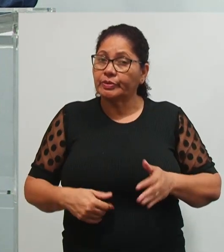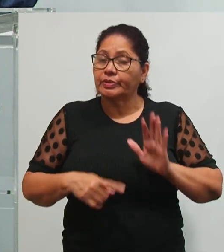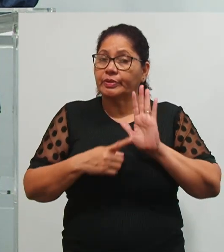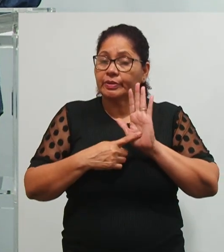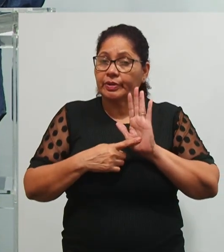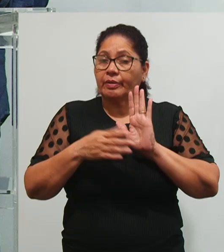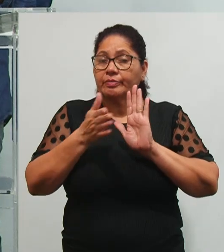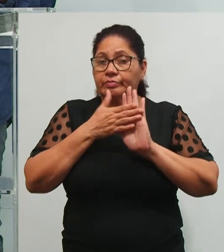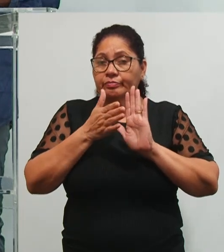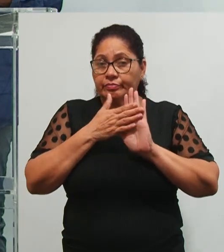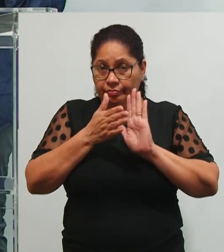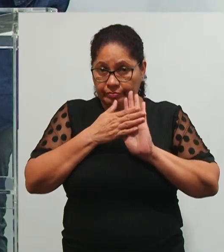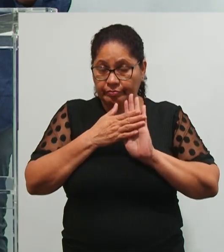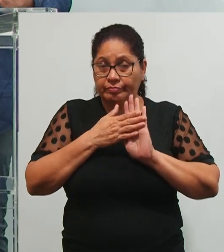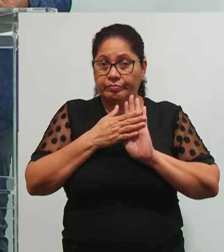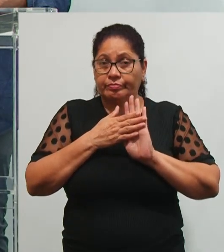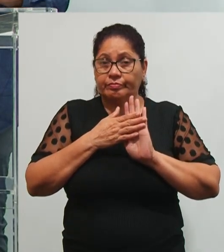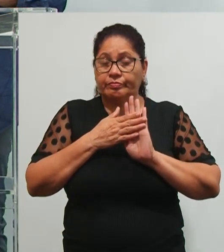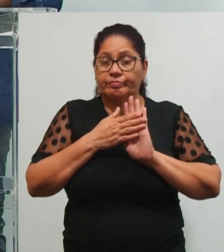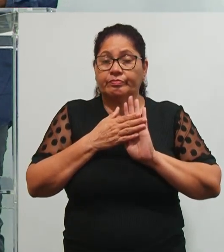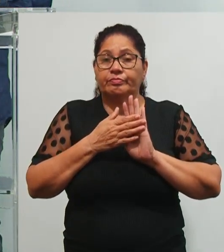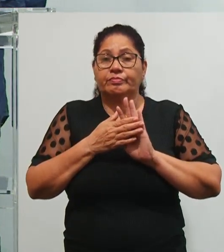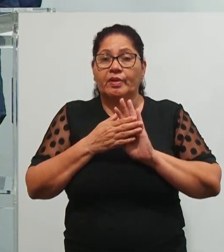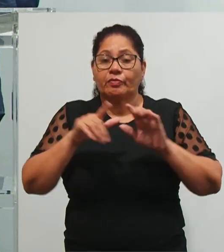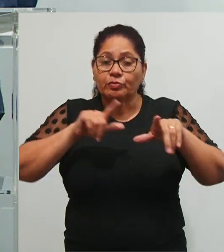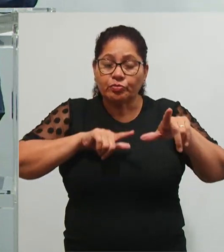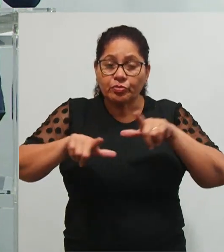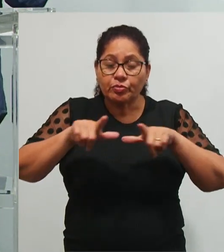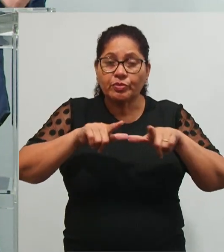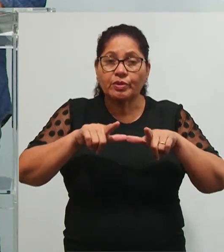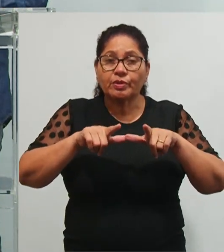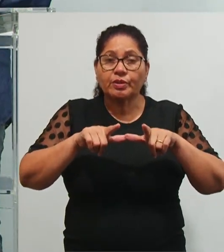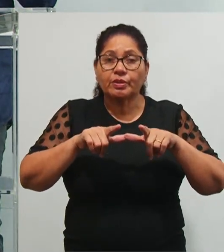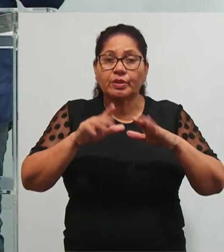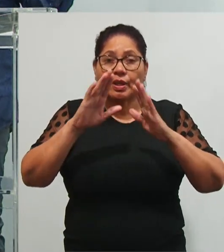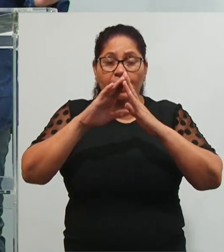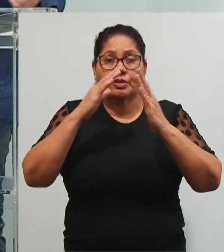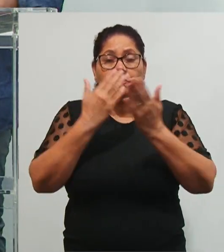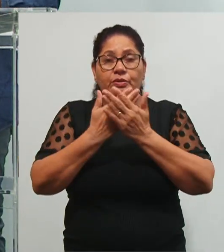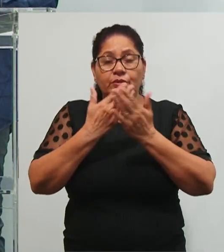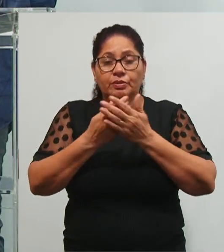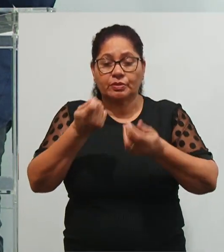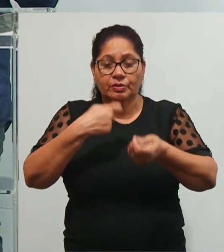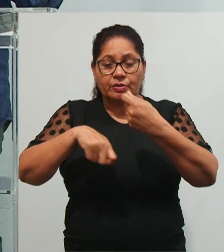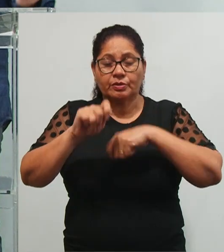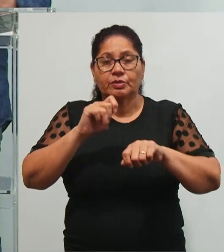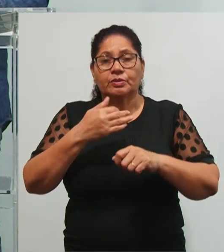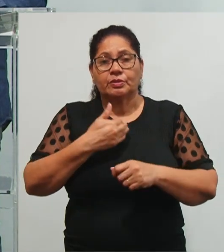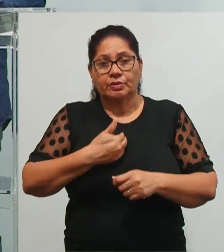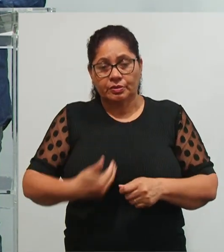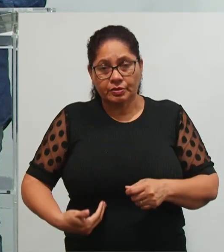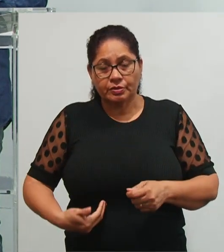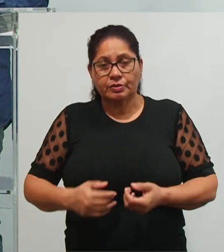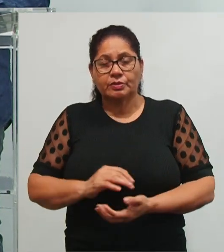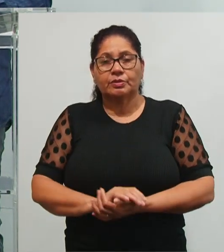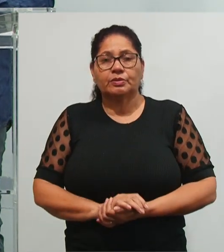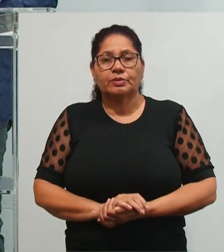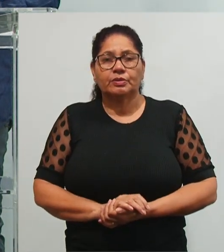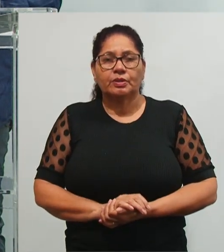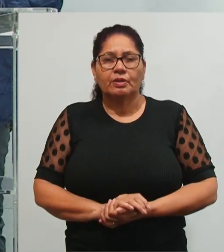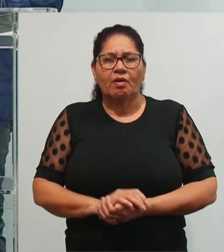pública, a gente tem apresentado essa proposta, que é uma proposta que foi trabalhada dentro da Escola Nacional de Administração